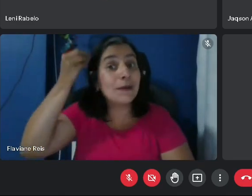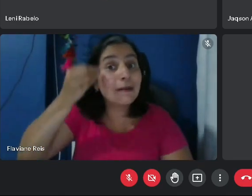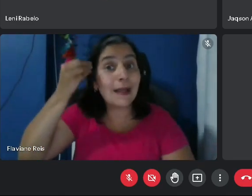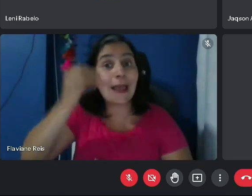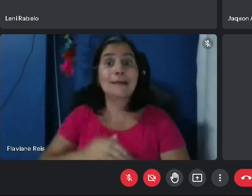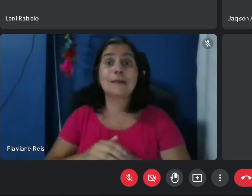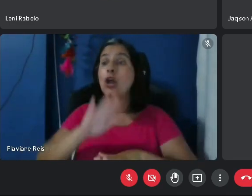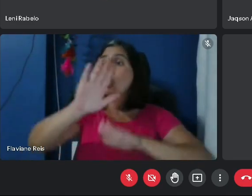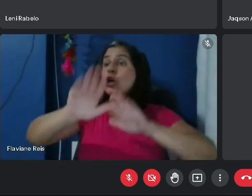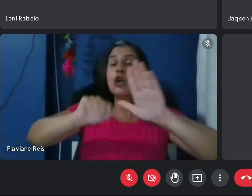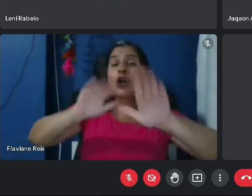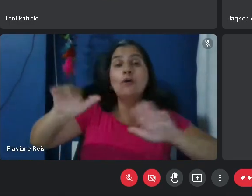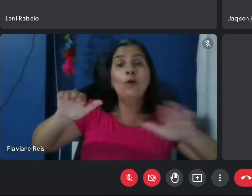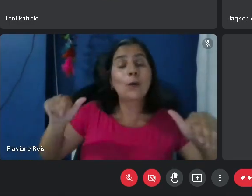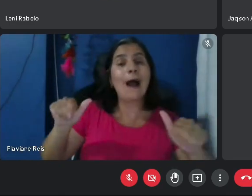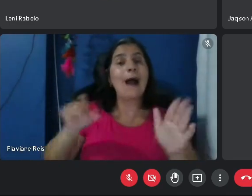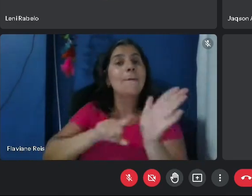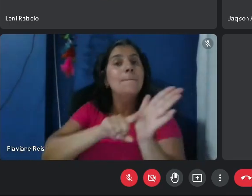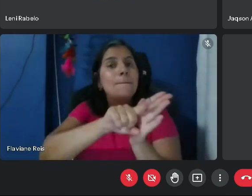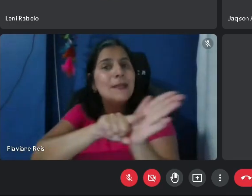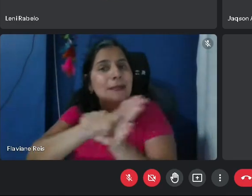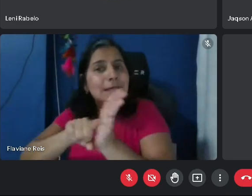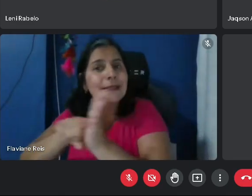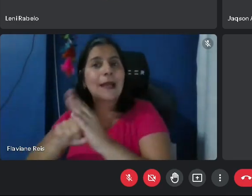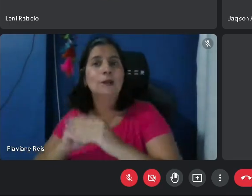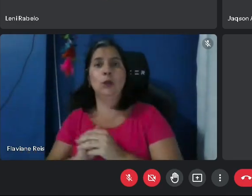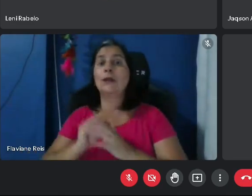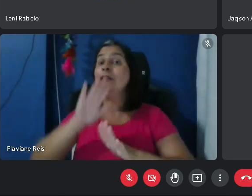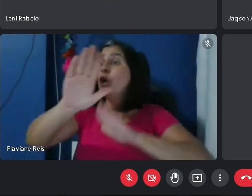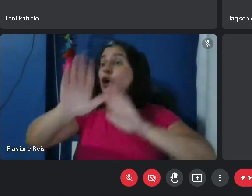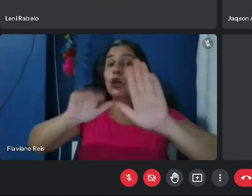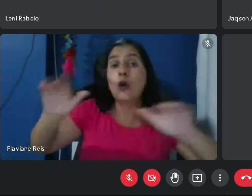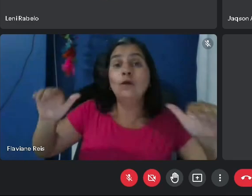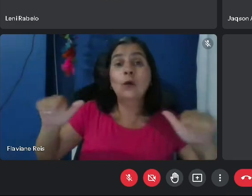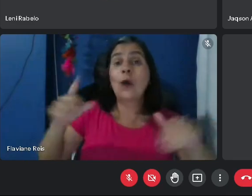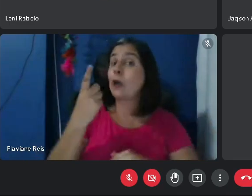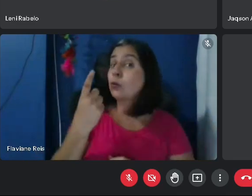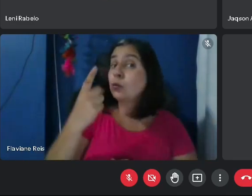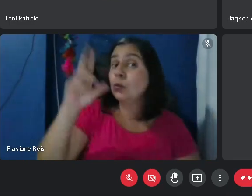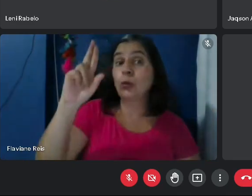teremos capacidade de estar organizando esse trabalho com base nessas experiências, com